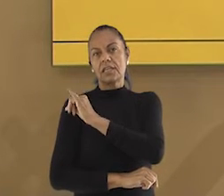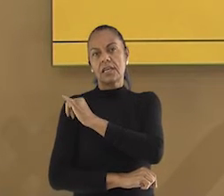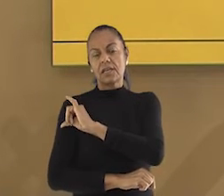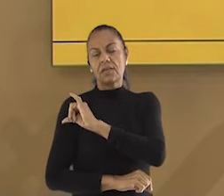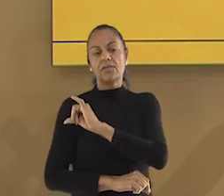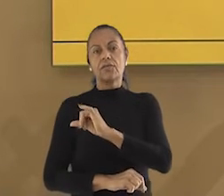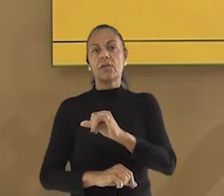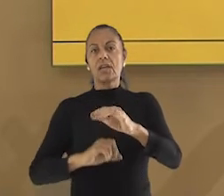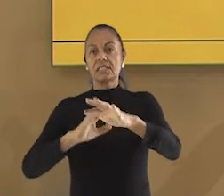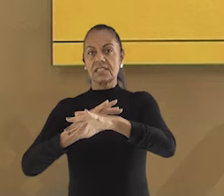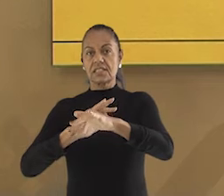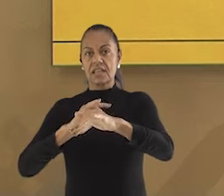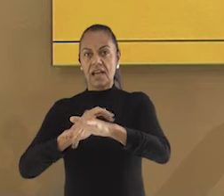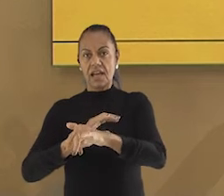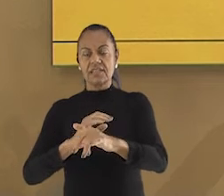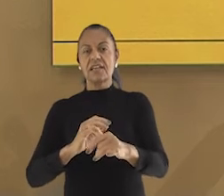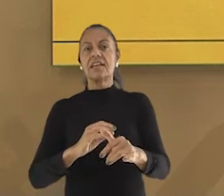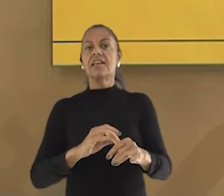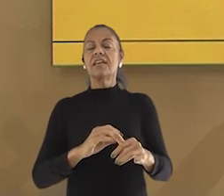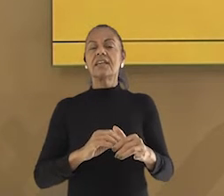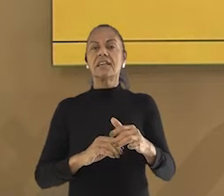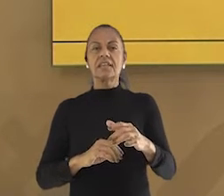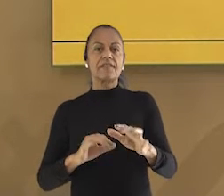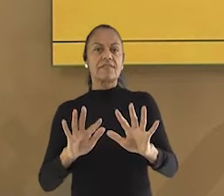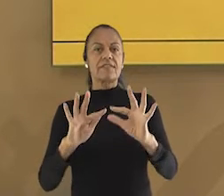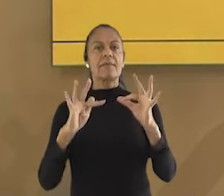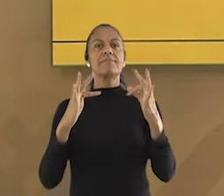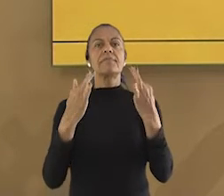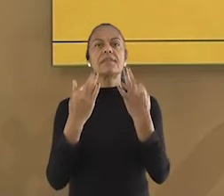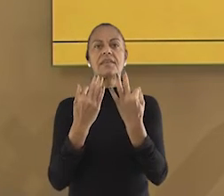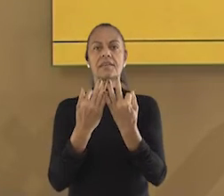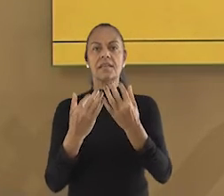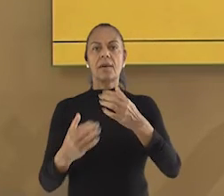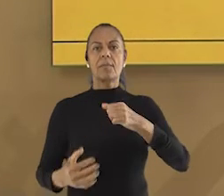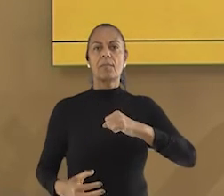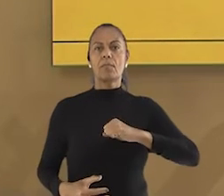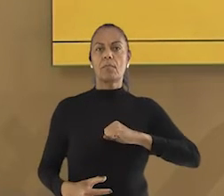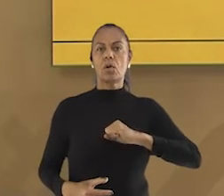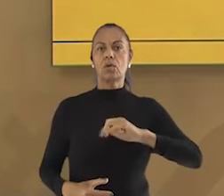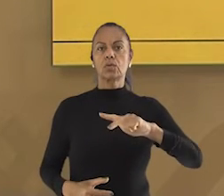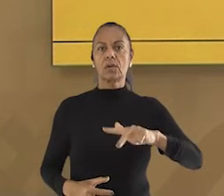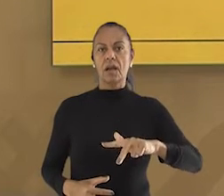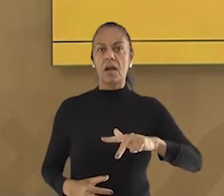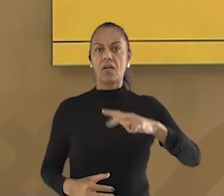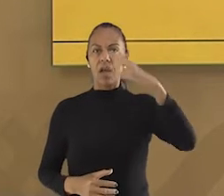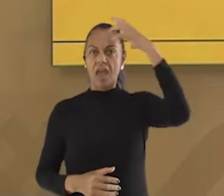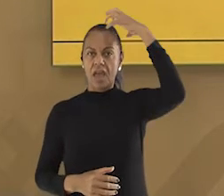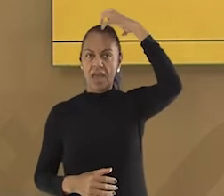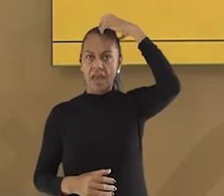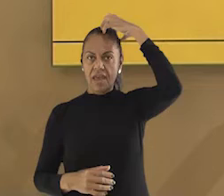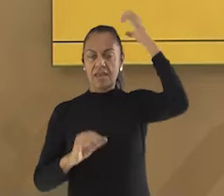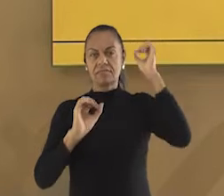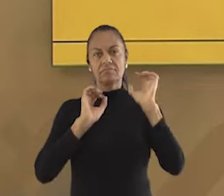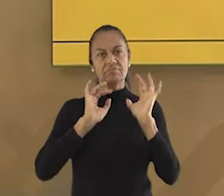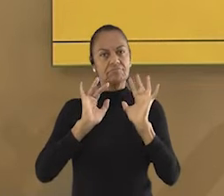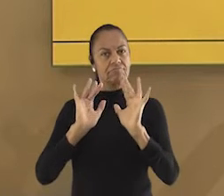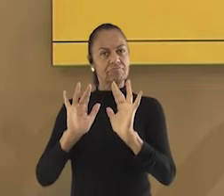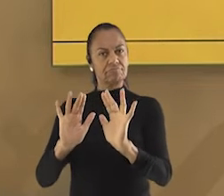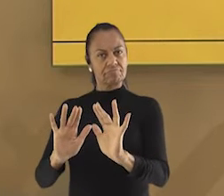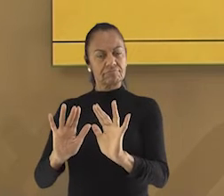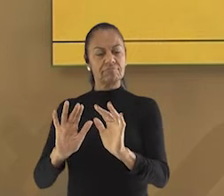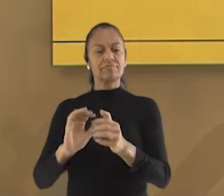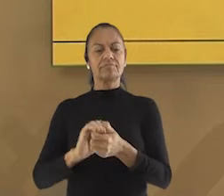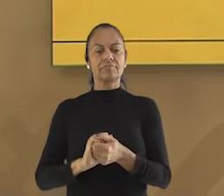que recebeu a família real de Portugal e por conta disso despertou muito interesse nas pessoas pela